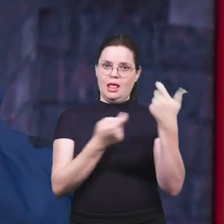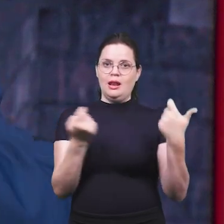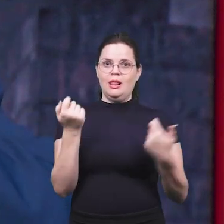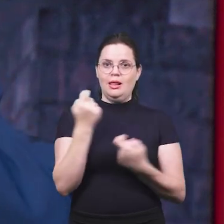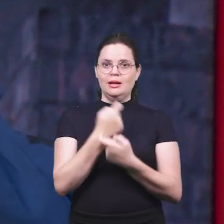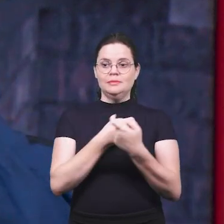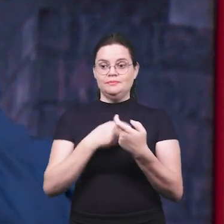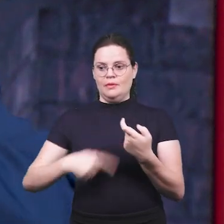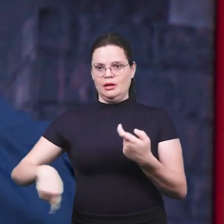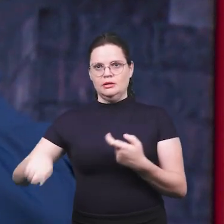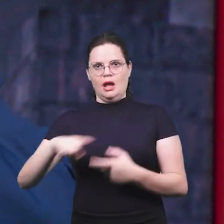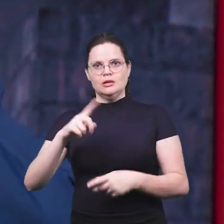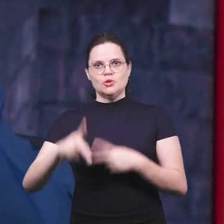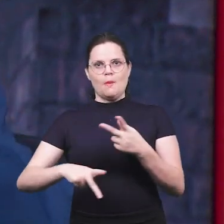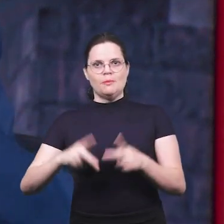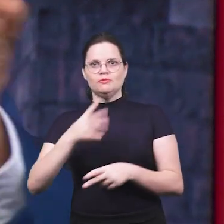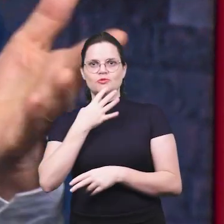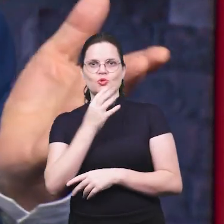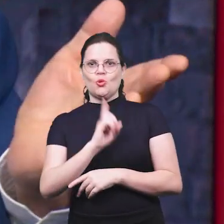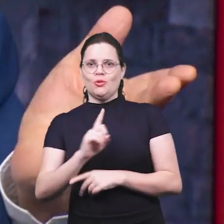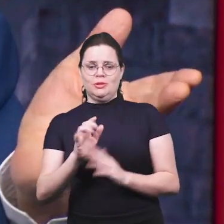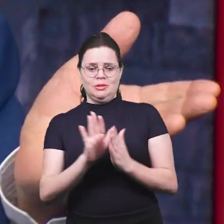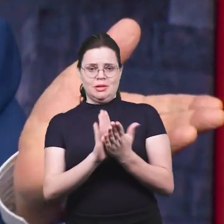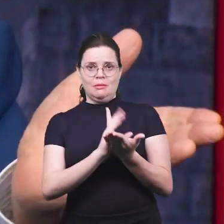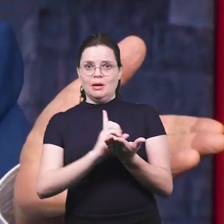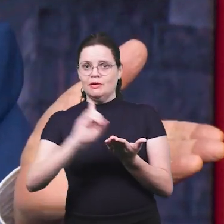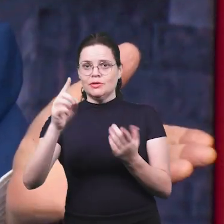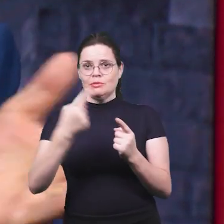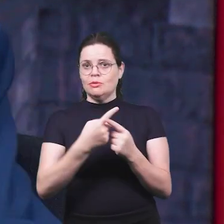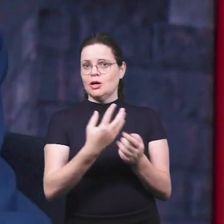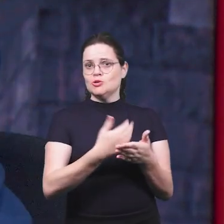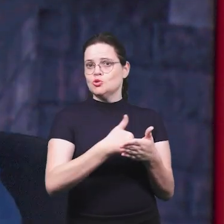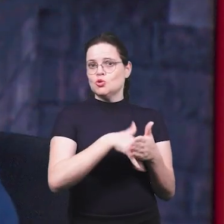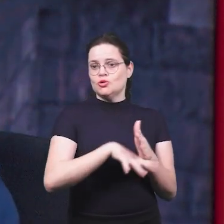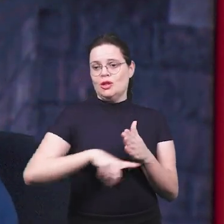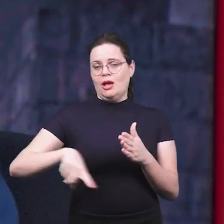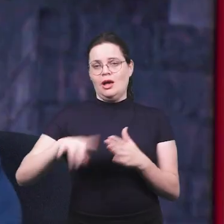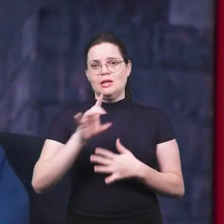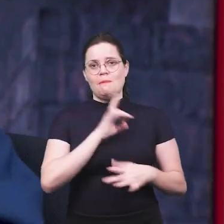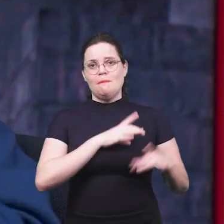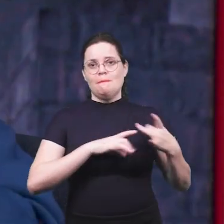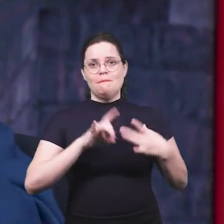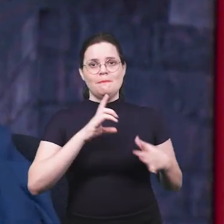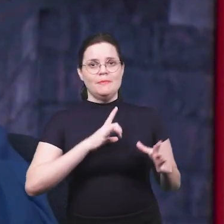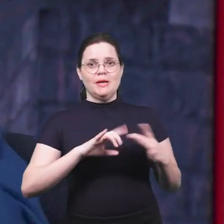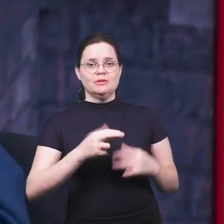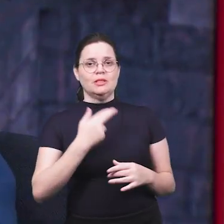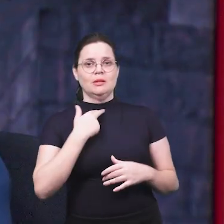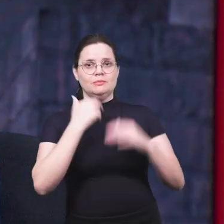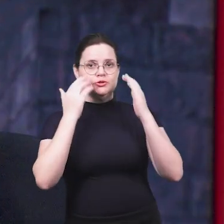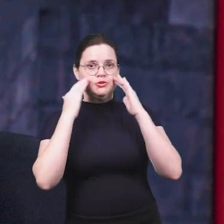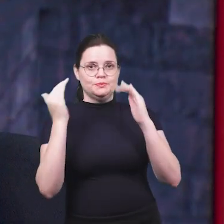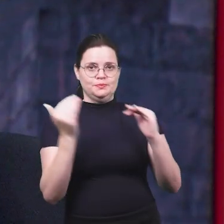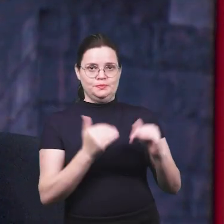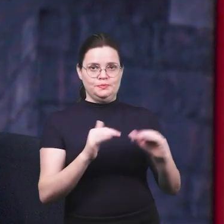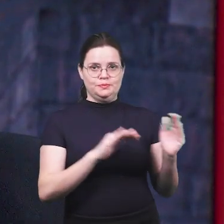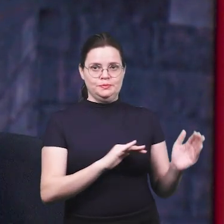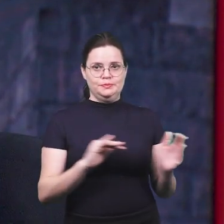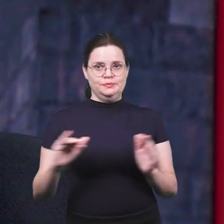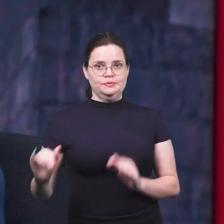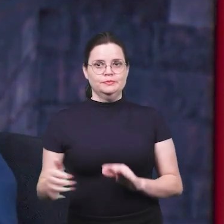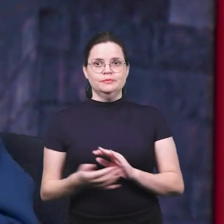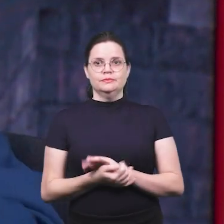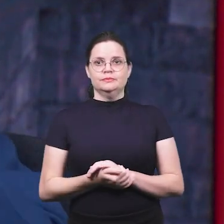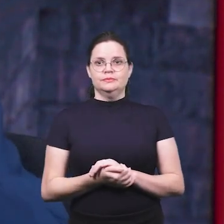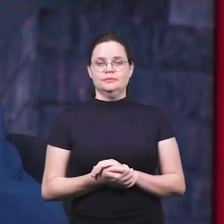causando o temor de toda a população de desobedecer esses dogmas. Nós vamos fechar este